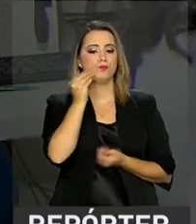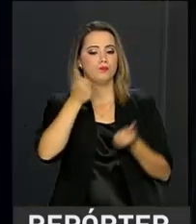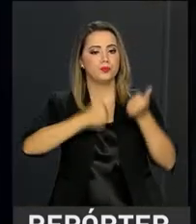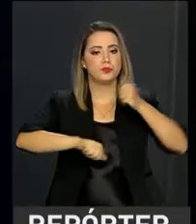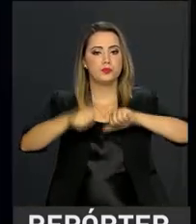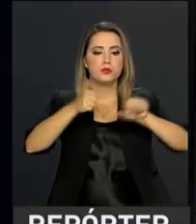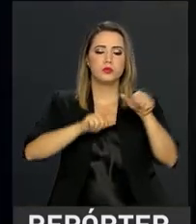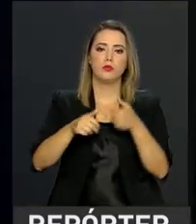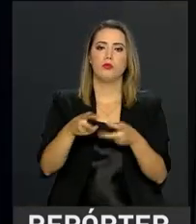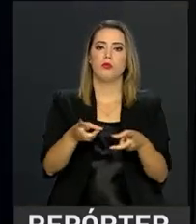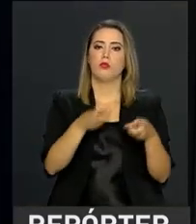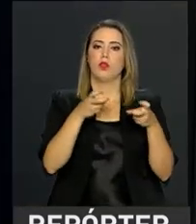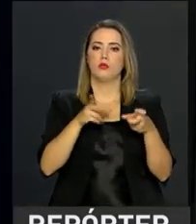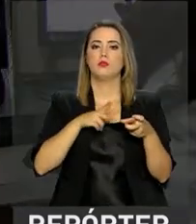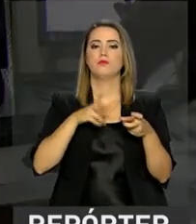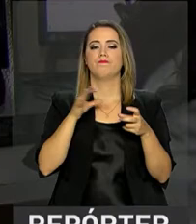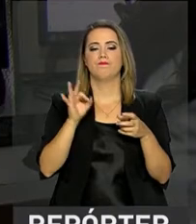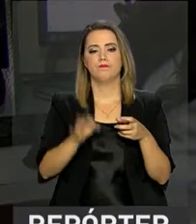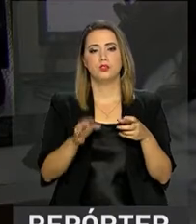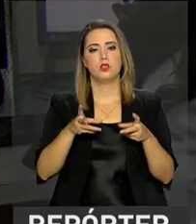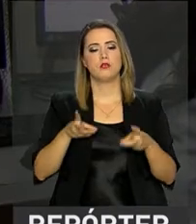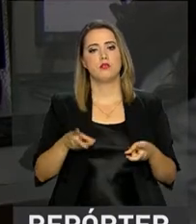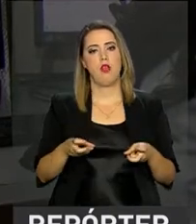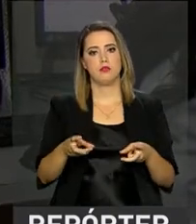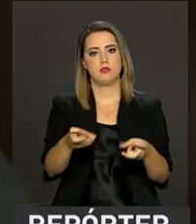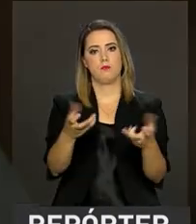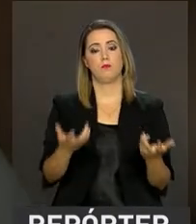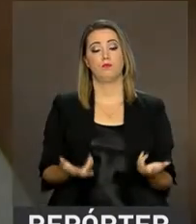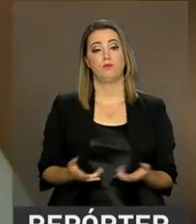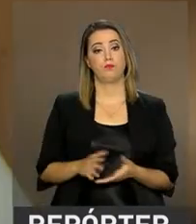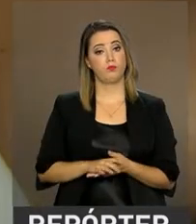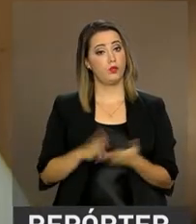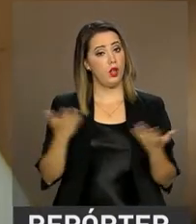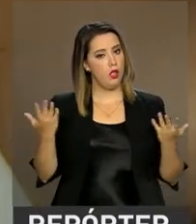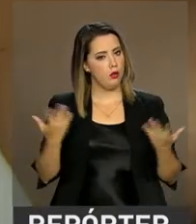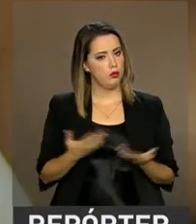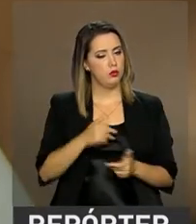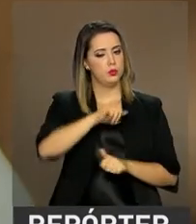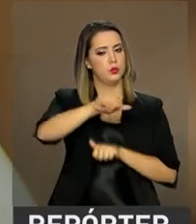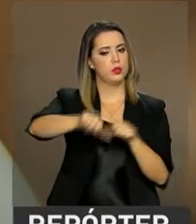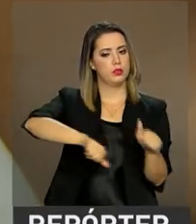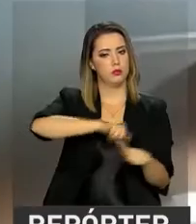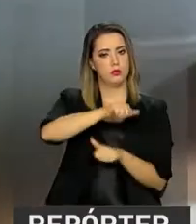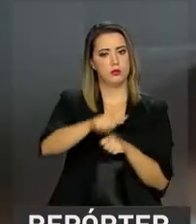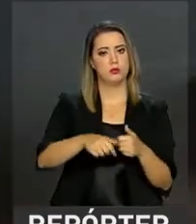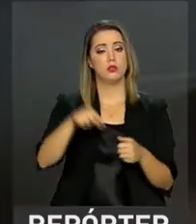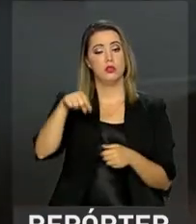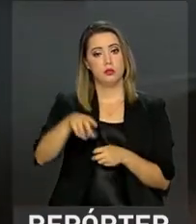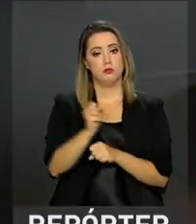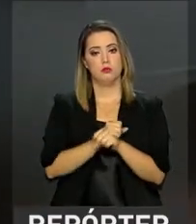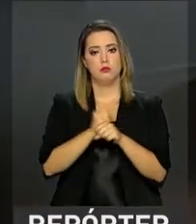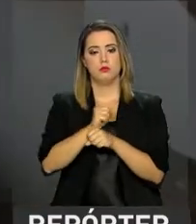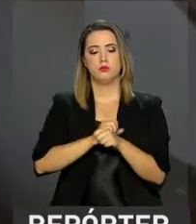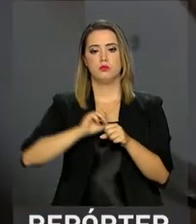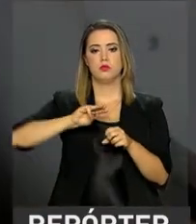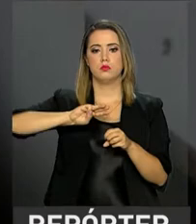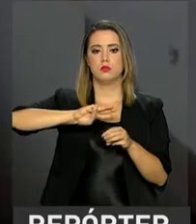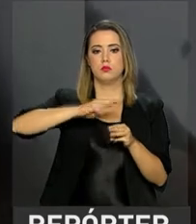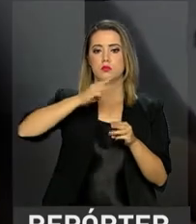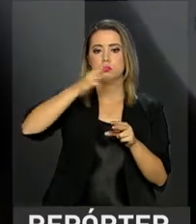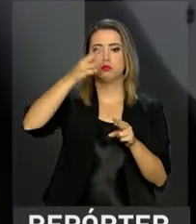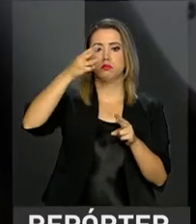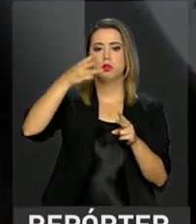diagnóstico do câncer de mama no sistema único de saúde a expectativa é que em 2017 esse número ultrapasse os